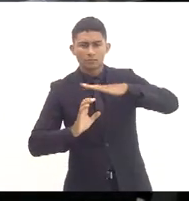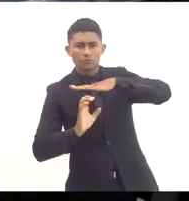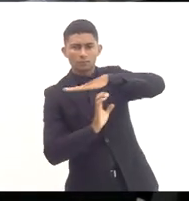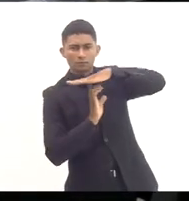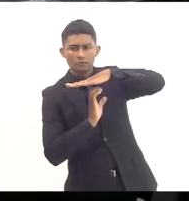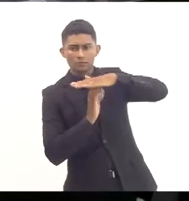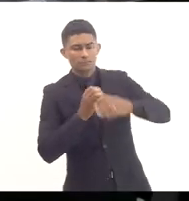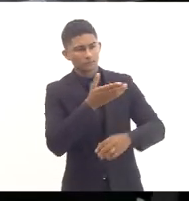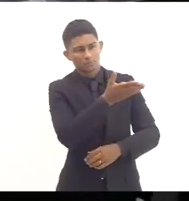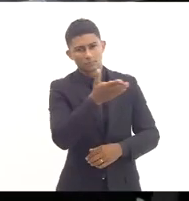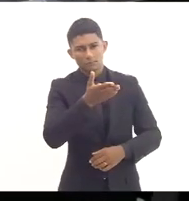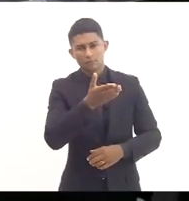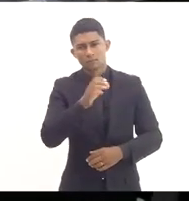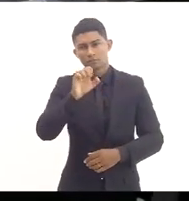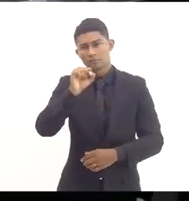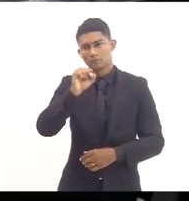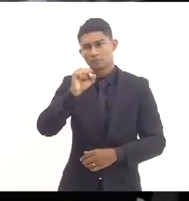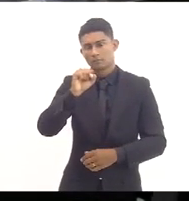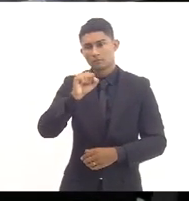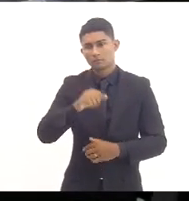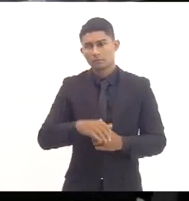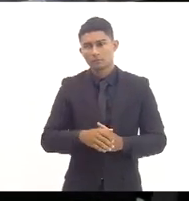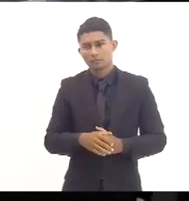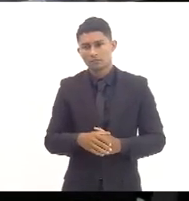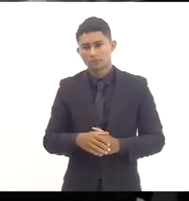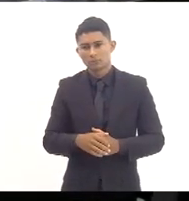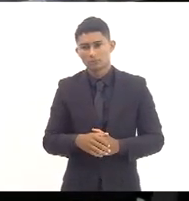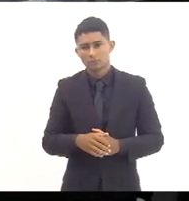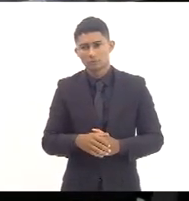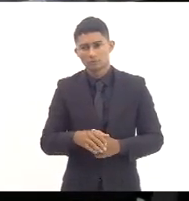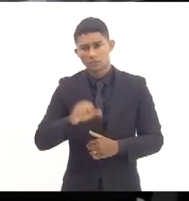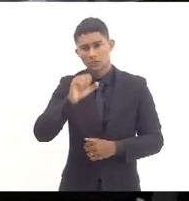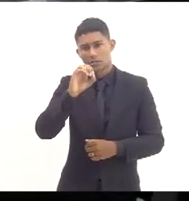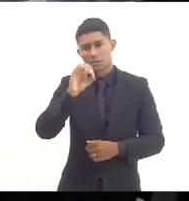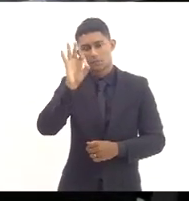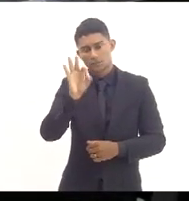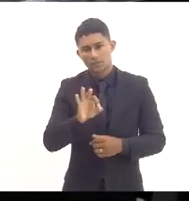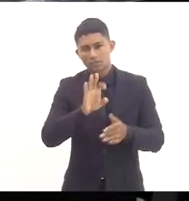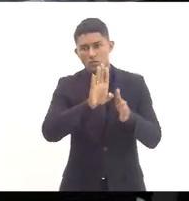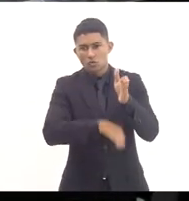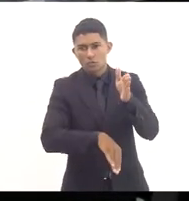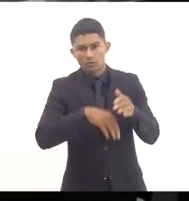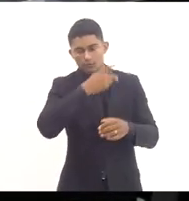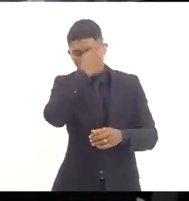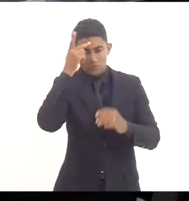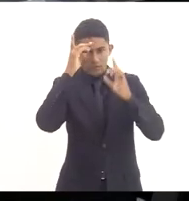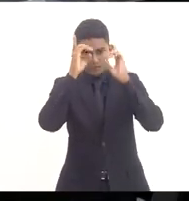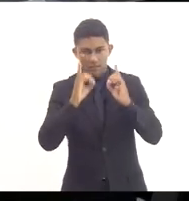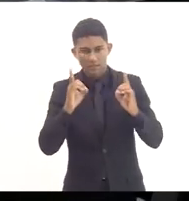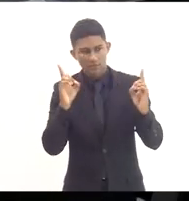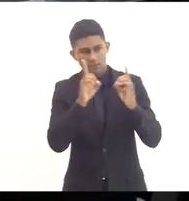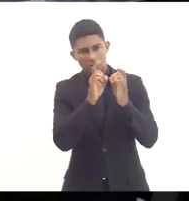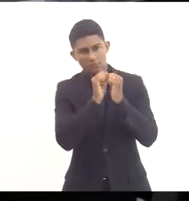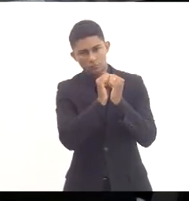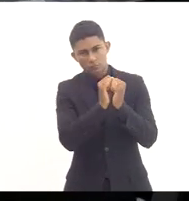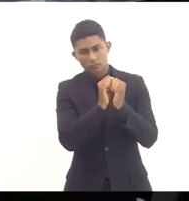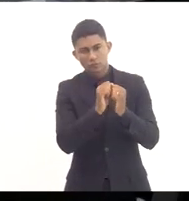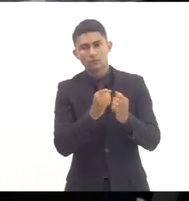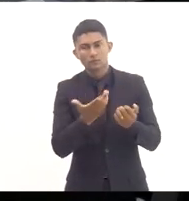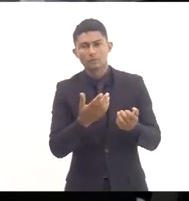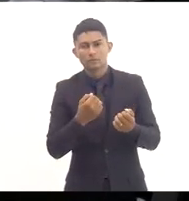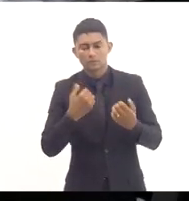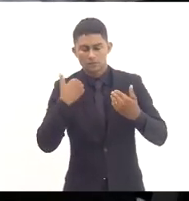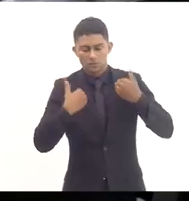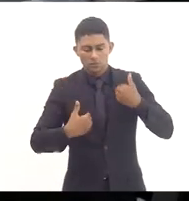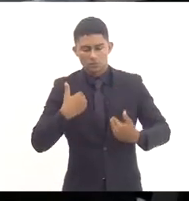é 80 é o oitenta por cento de desconto para o acompanhante da pessoa com deficiência ou de